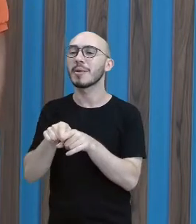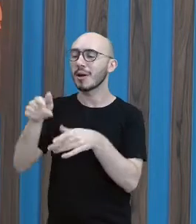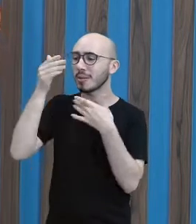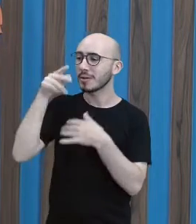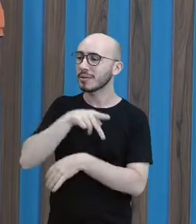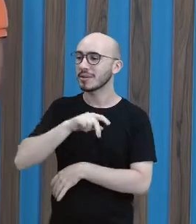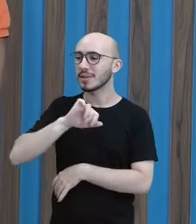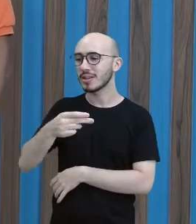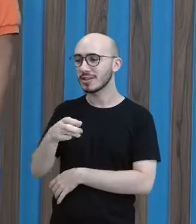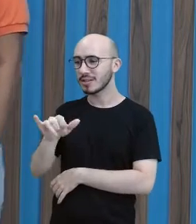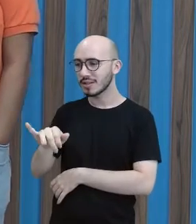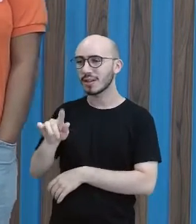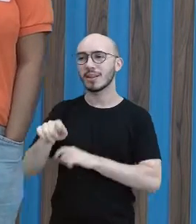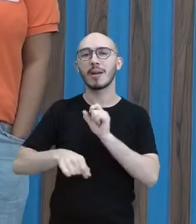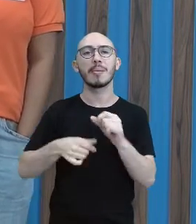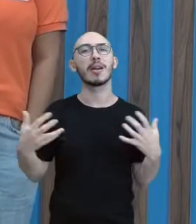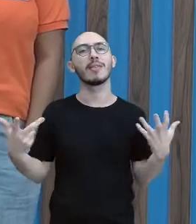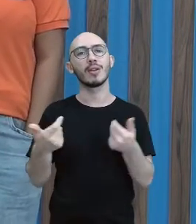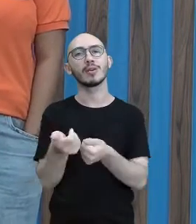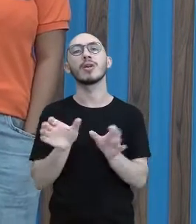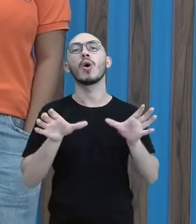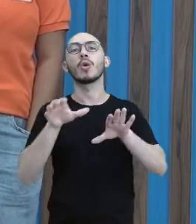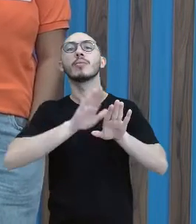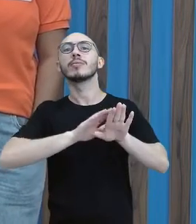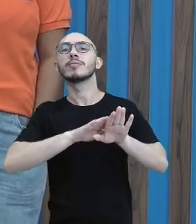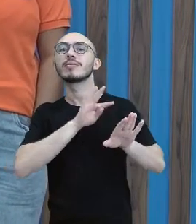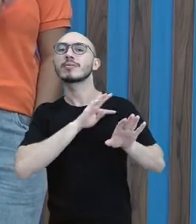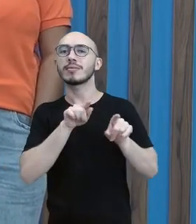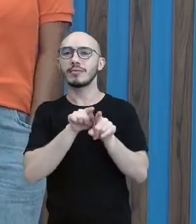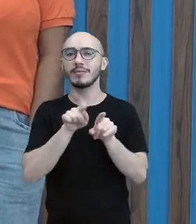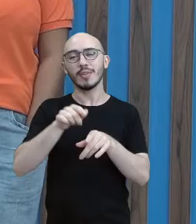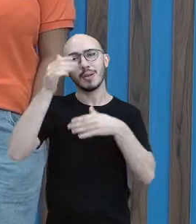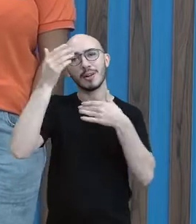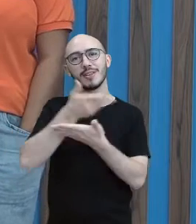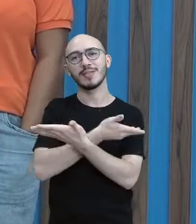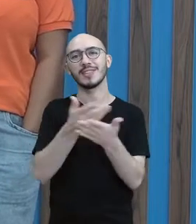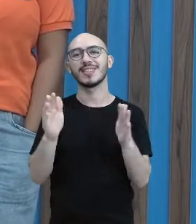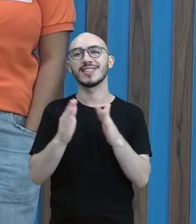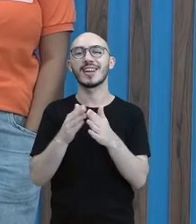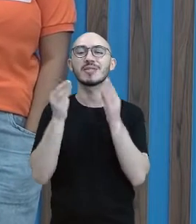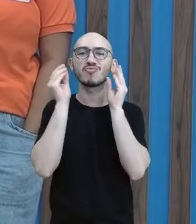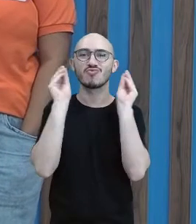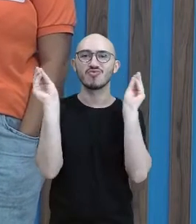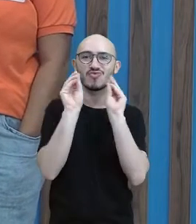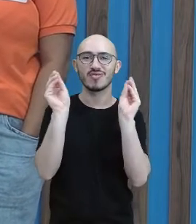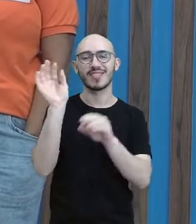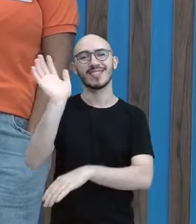Dini. Vocês foram incríveis. Obrigada à produção e obrigada a você aí de casa. Um beijo e até a próxima.